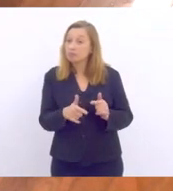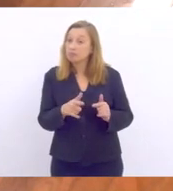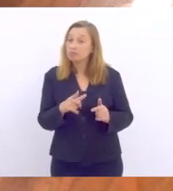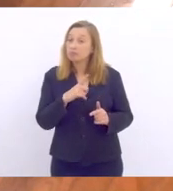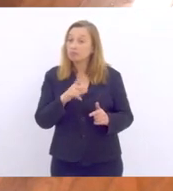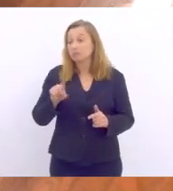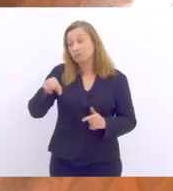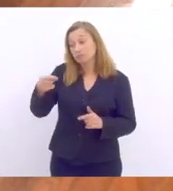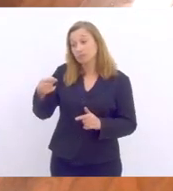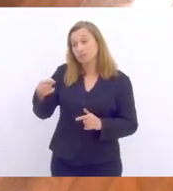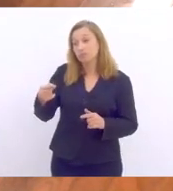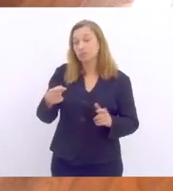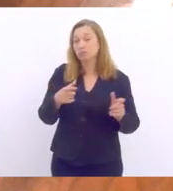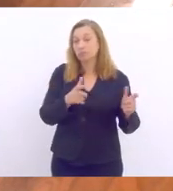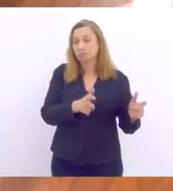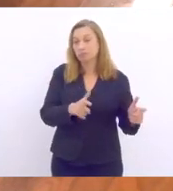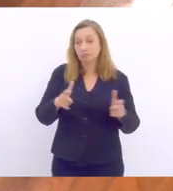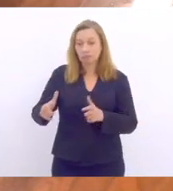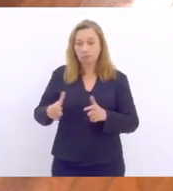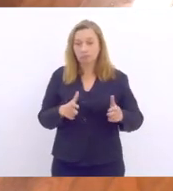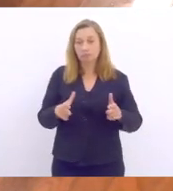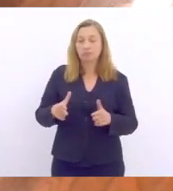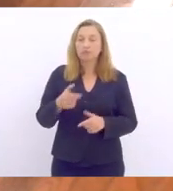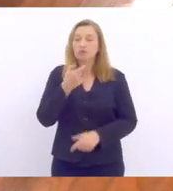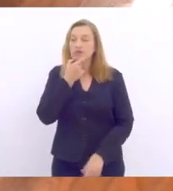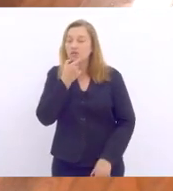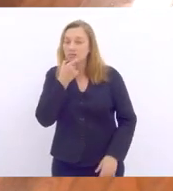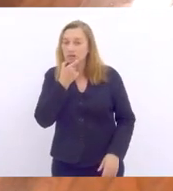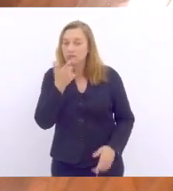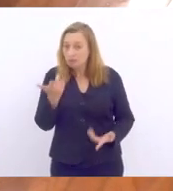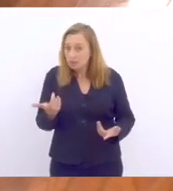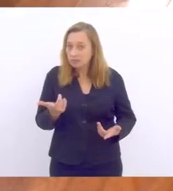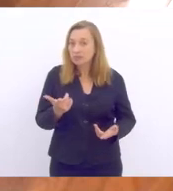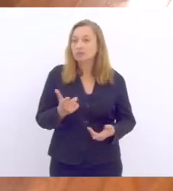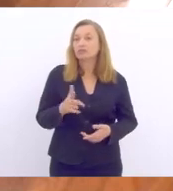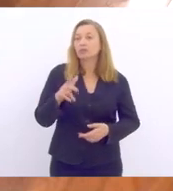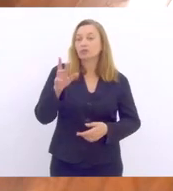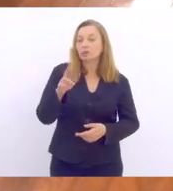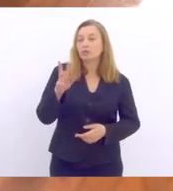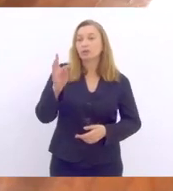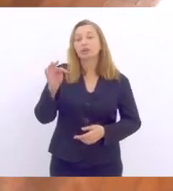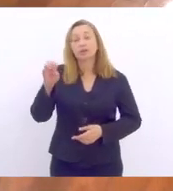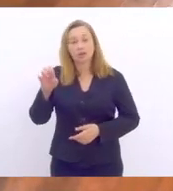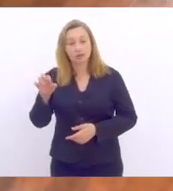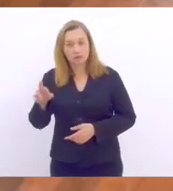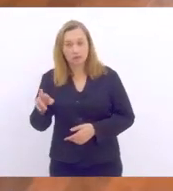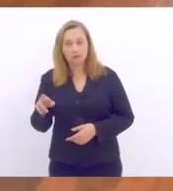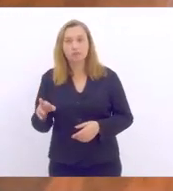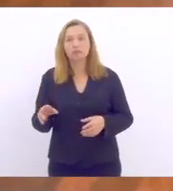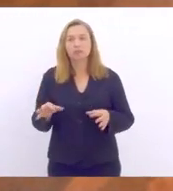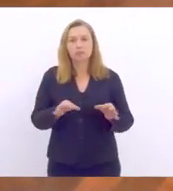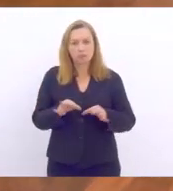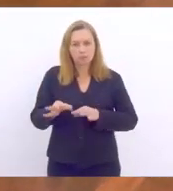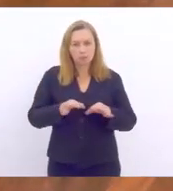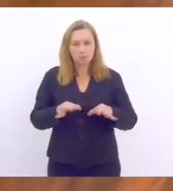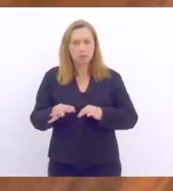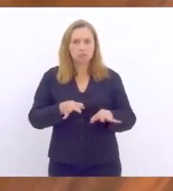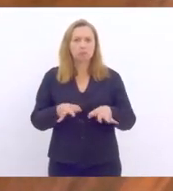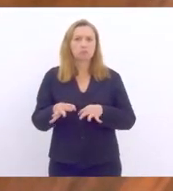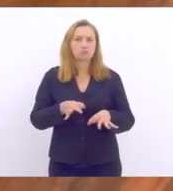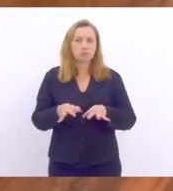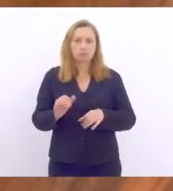outras sociedades, inclusive a inglesa, com os hooligans, né? E com um plano muito bem elaborado,